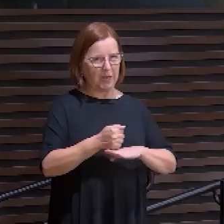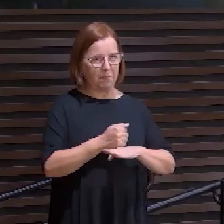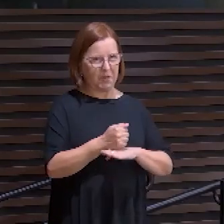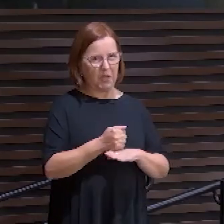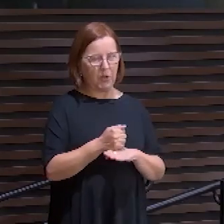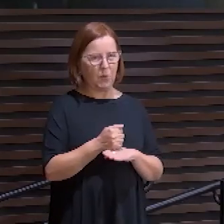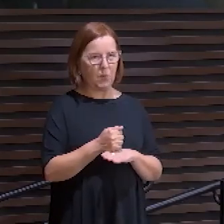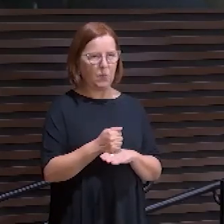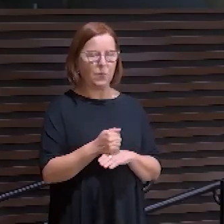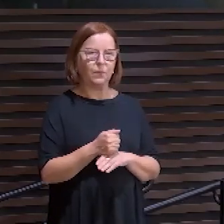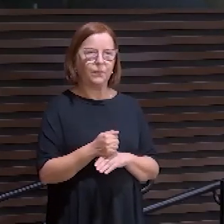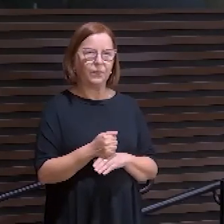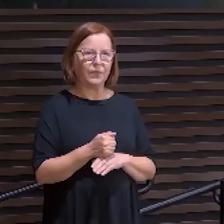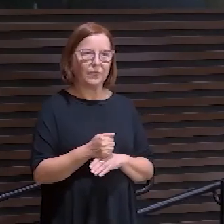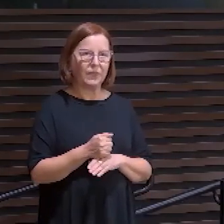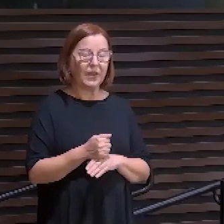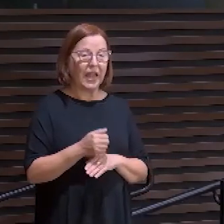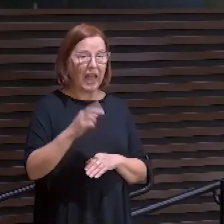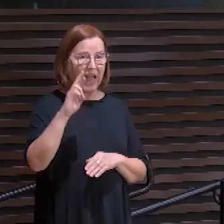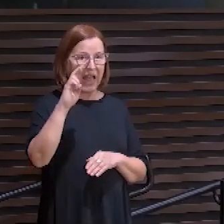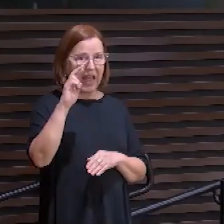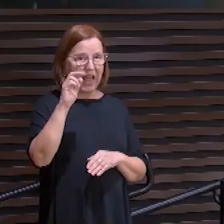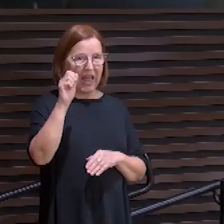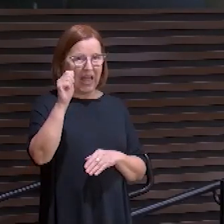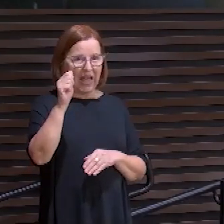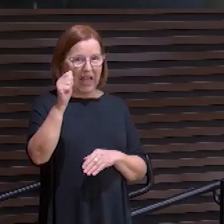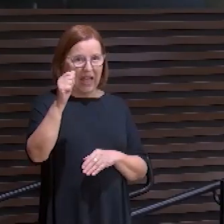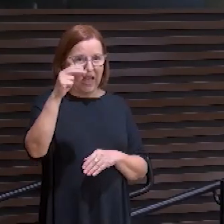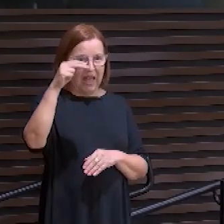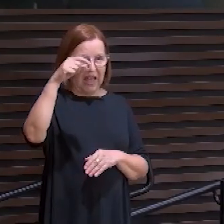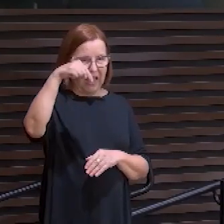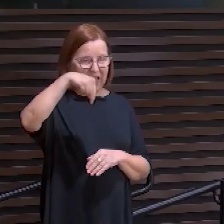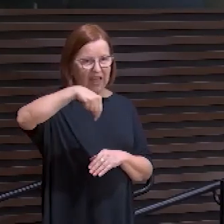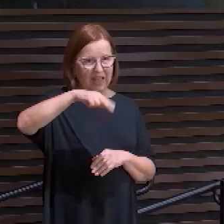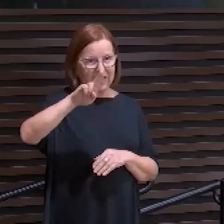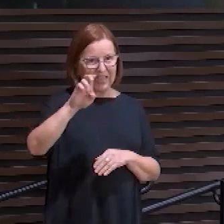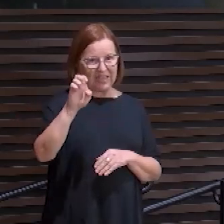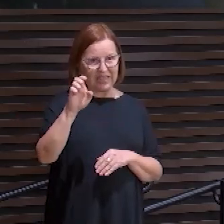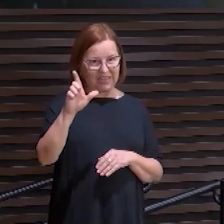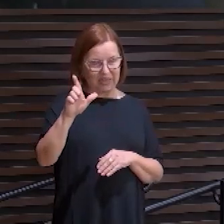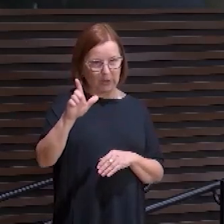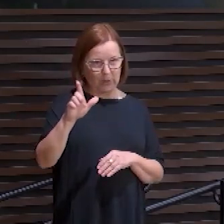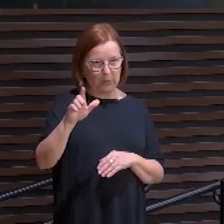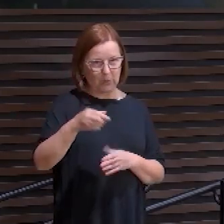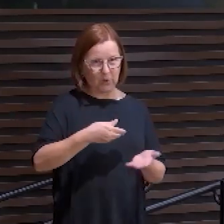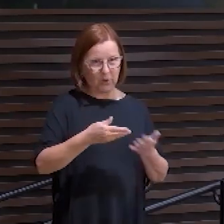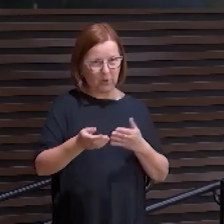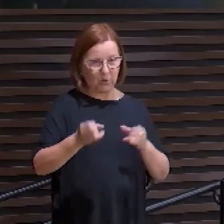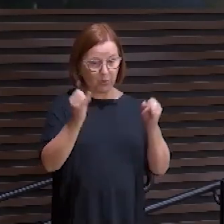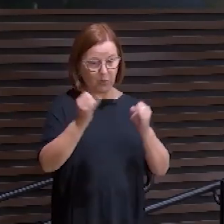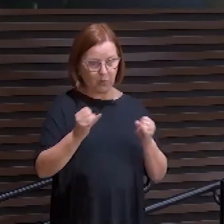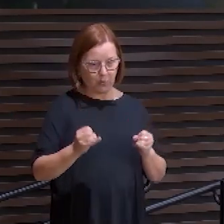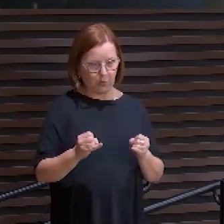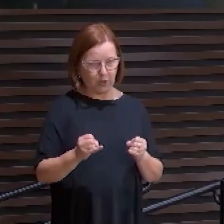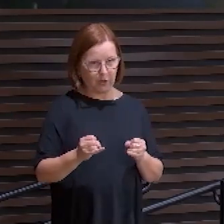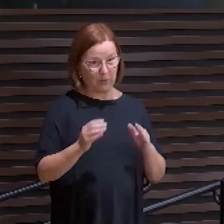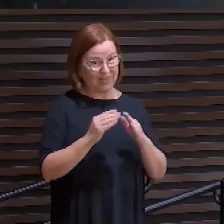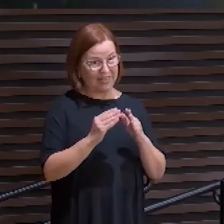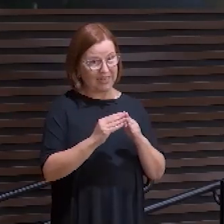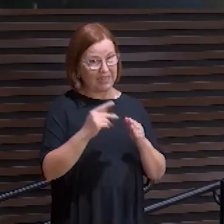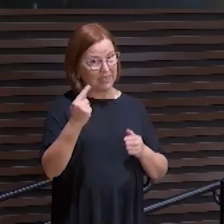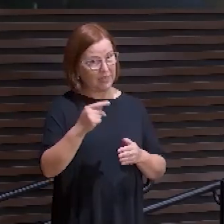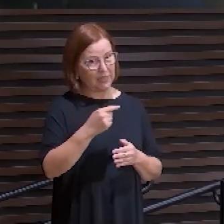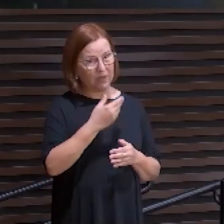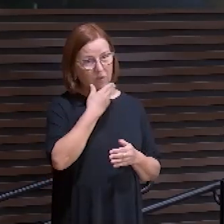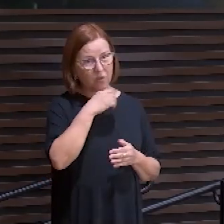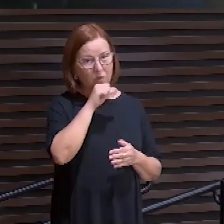que Raquel trouxe furtando lá da casa do seu pai um ídolo. Qual é o Deus que nós vamos servir? Ou se os deuses